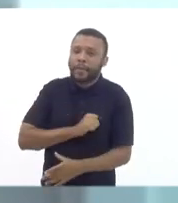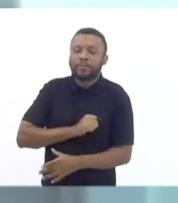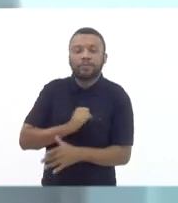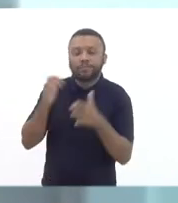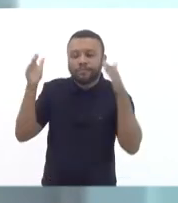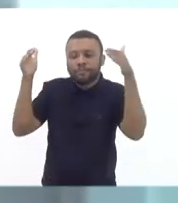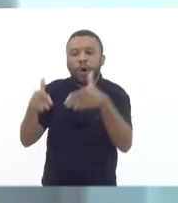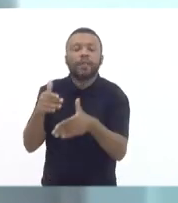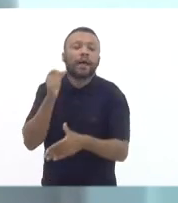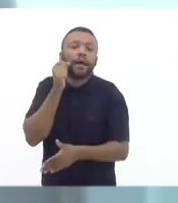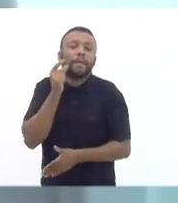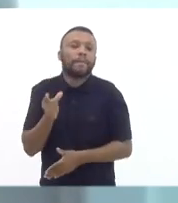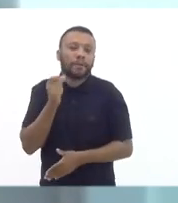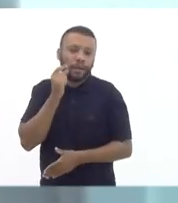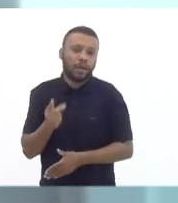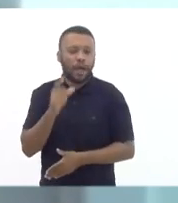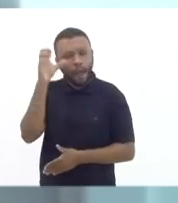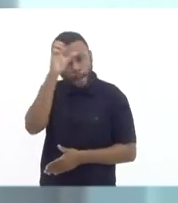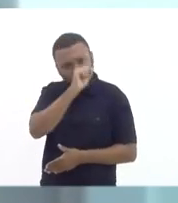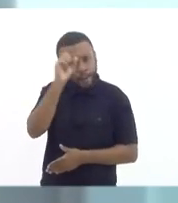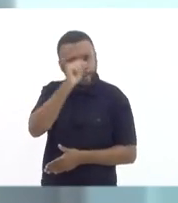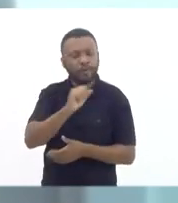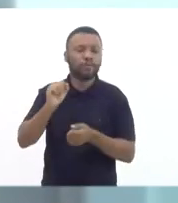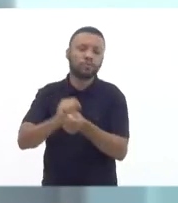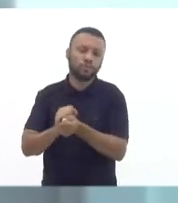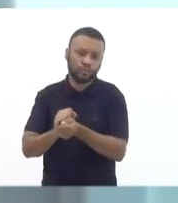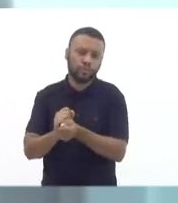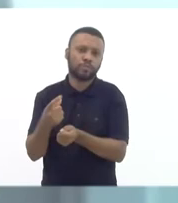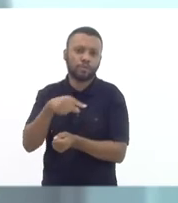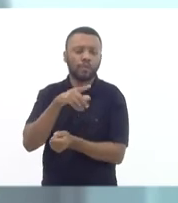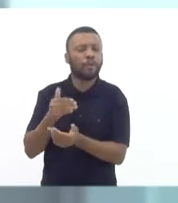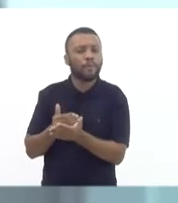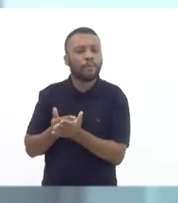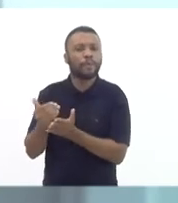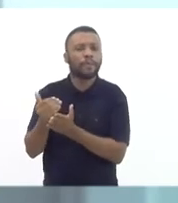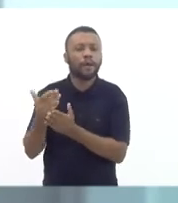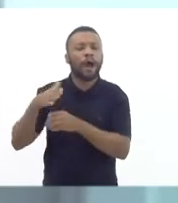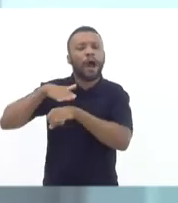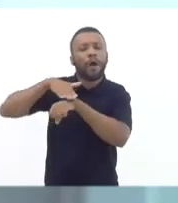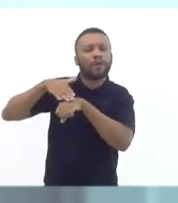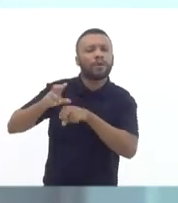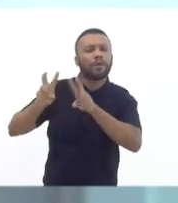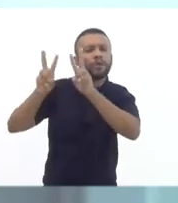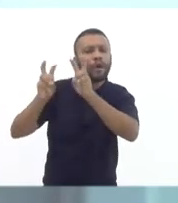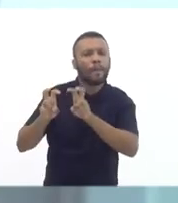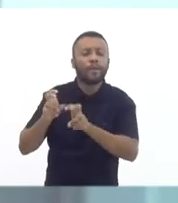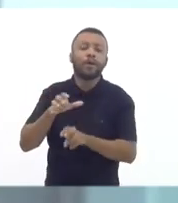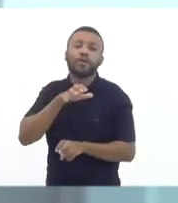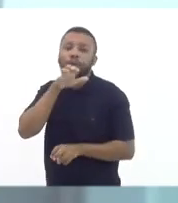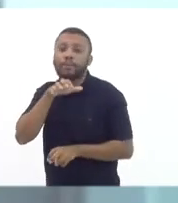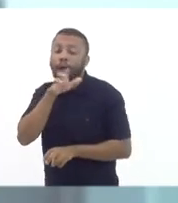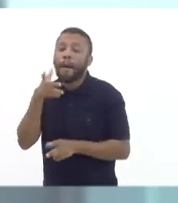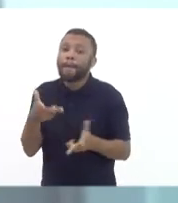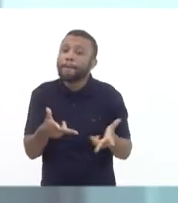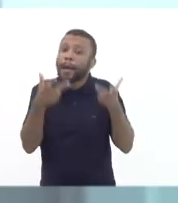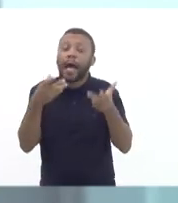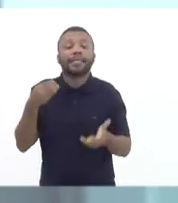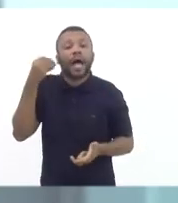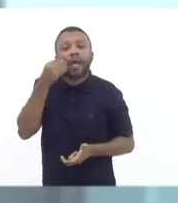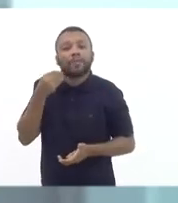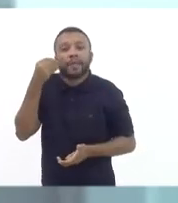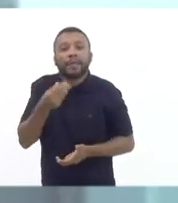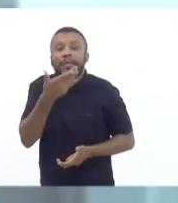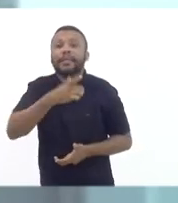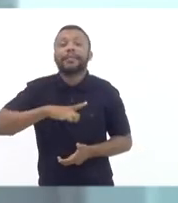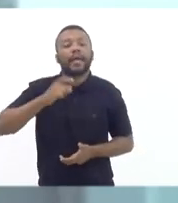felinos. E, assim, aprendi muito com ela no início, quando a gente começou a conversar sobre a questão de animais, porque é notório a experiência que ela tem com